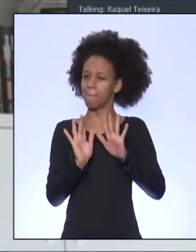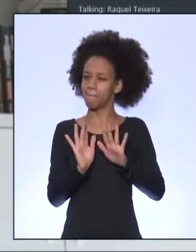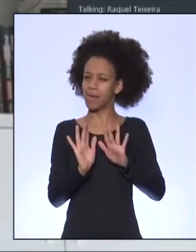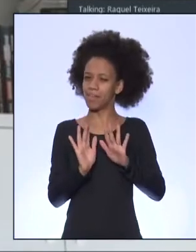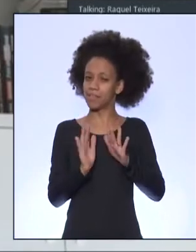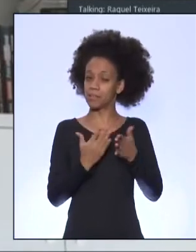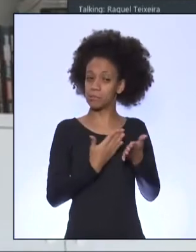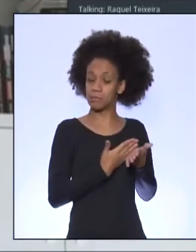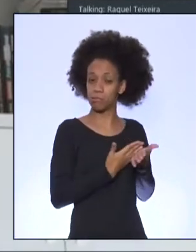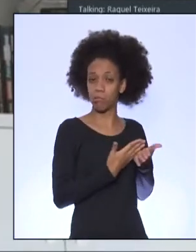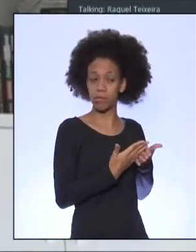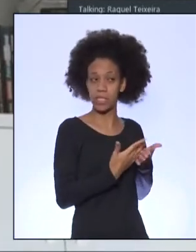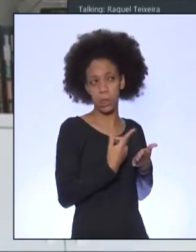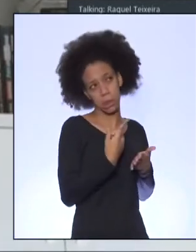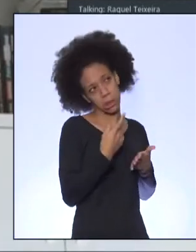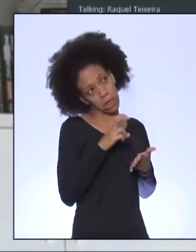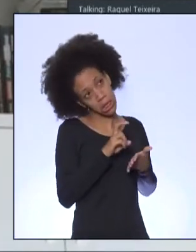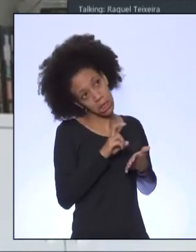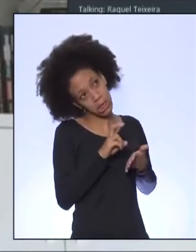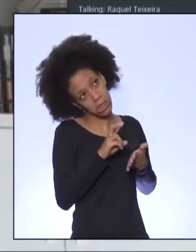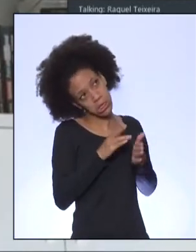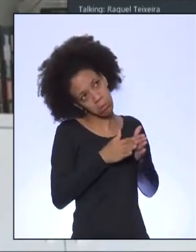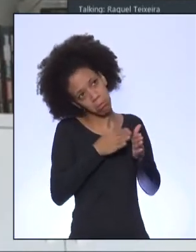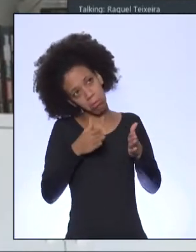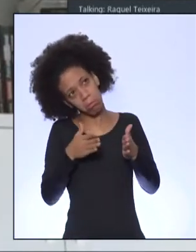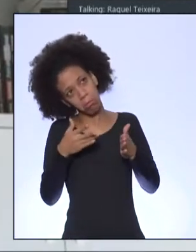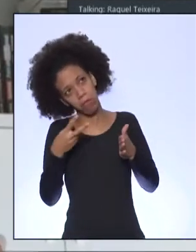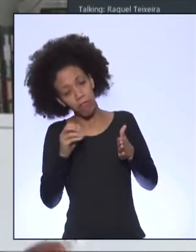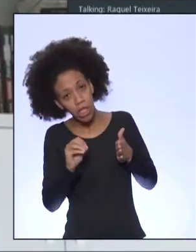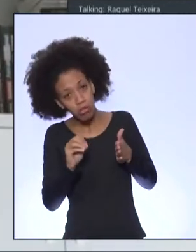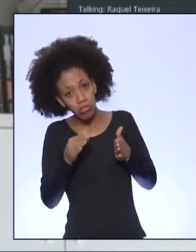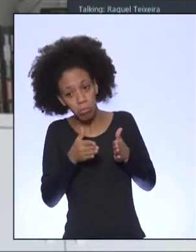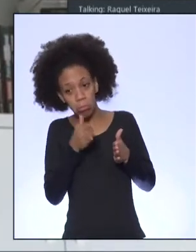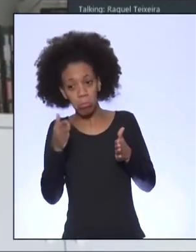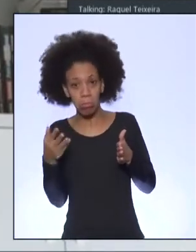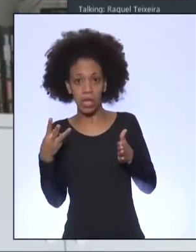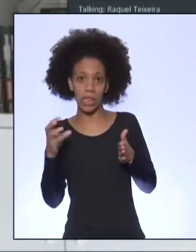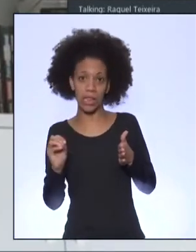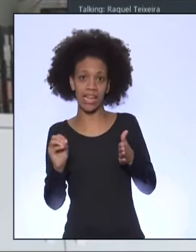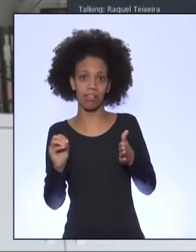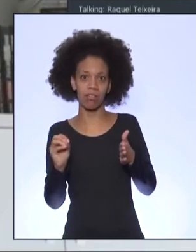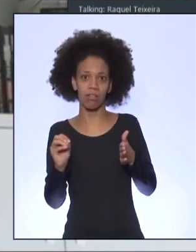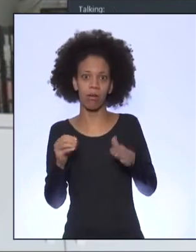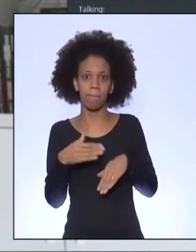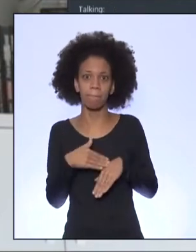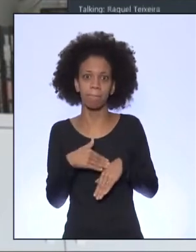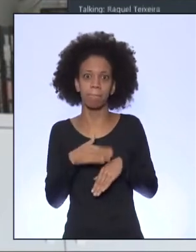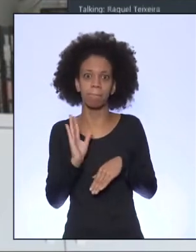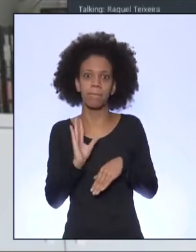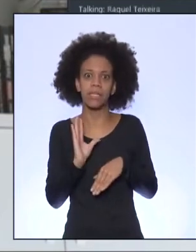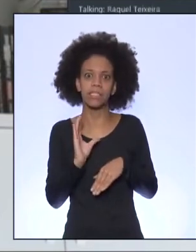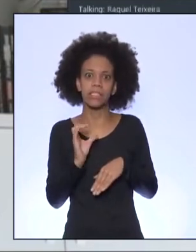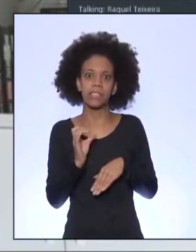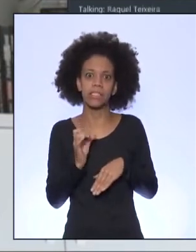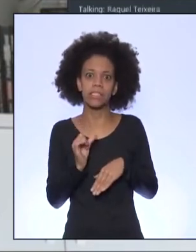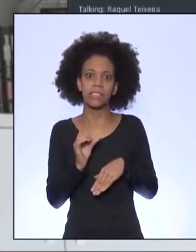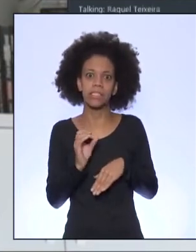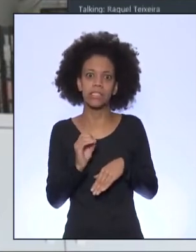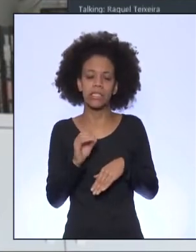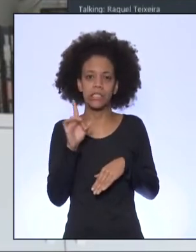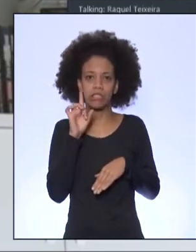que iam ser 15 dias, depois 20, depois 30, já são mais de 60 e nós